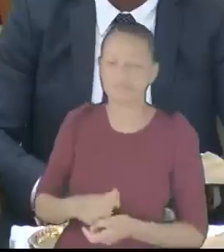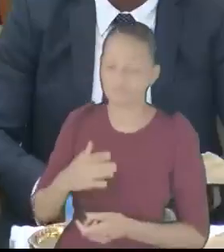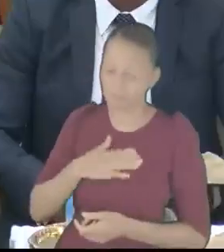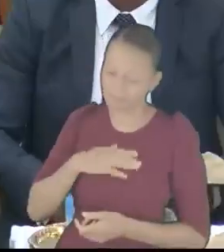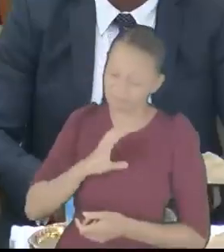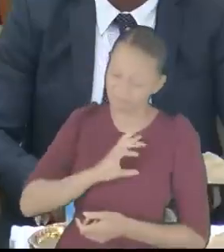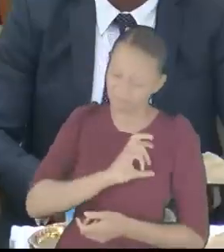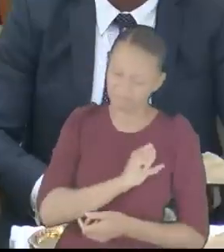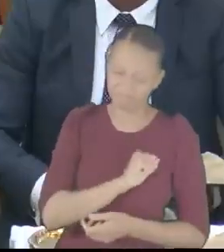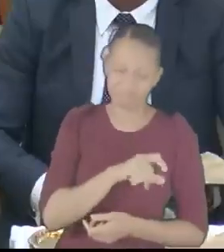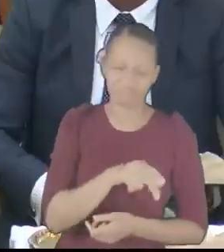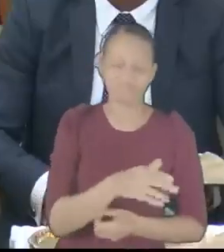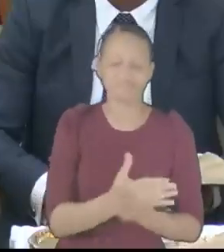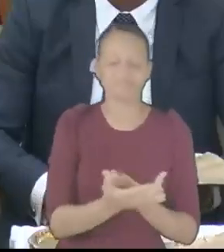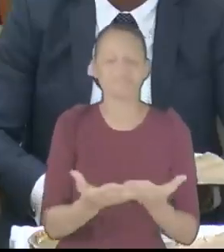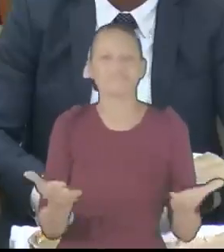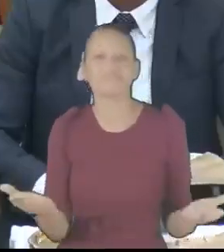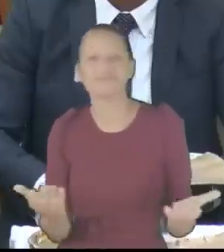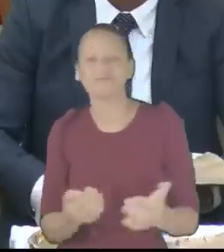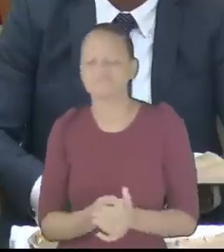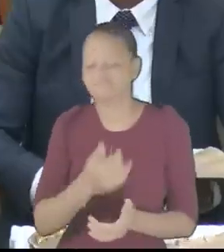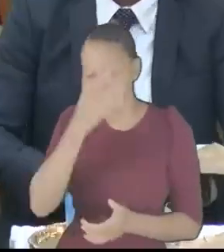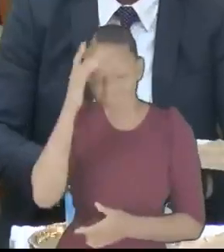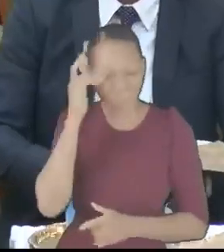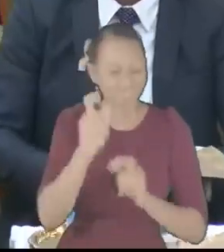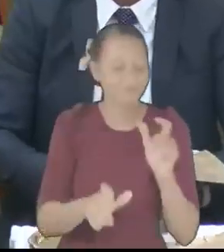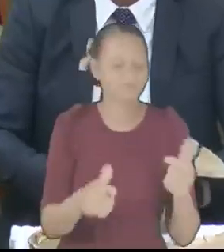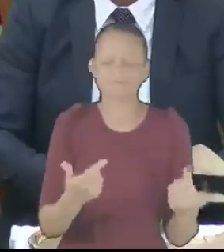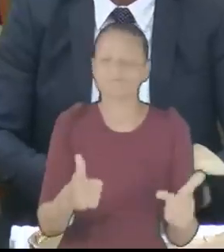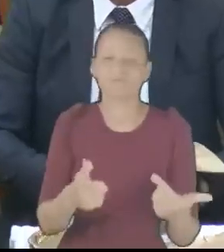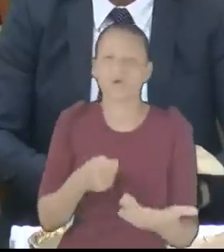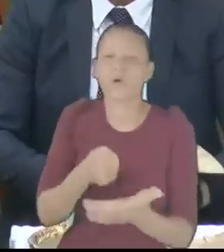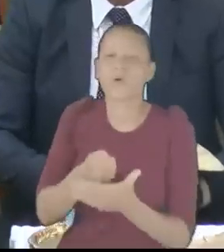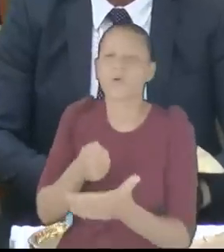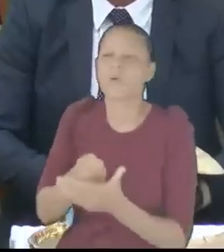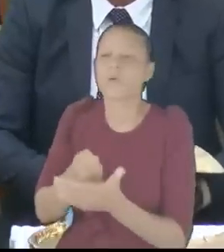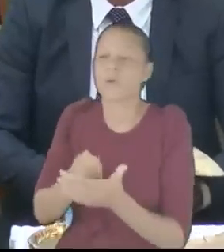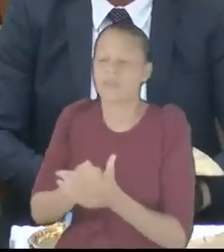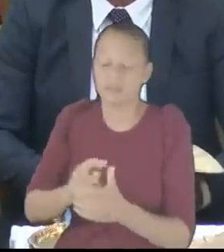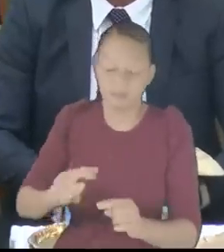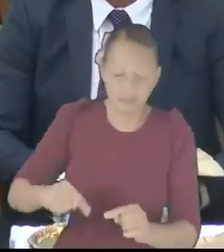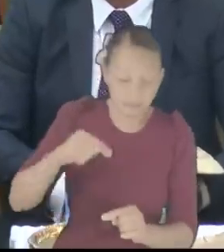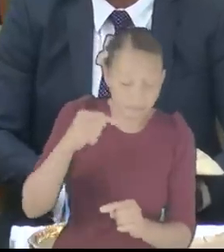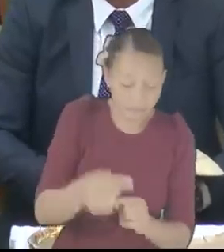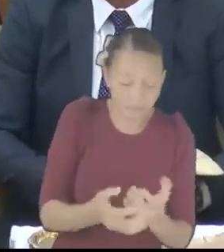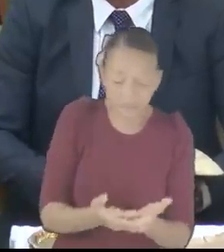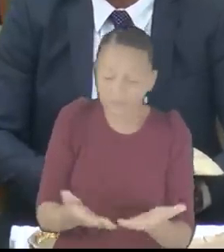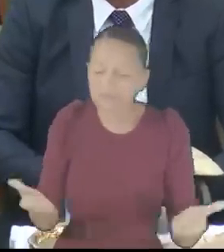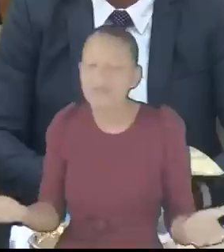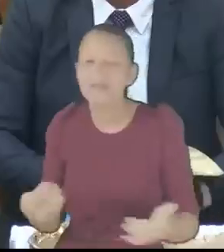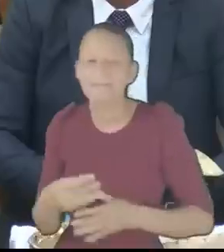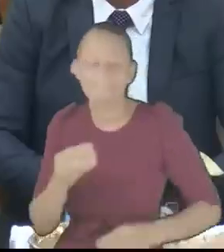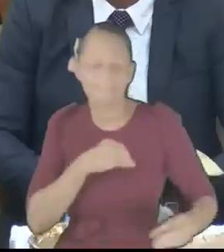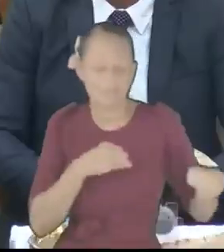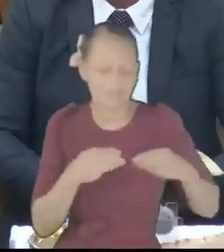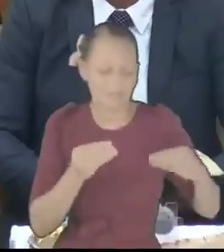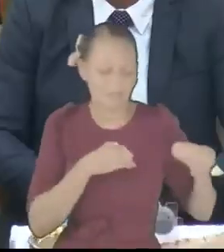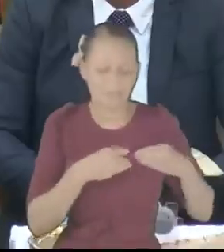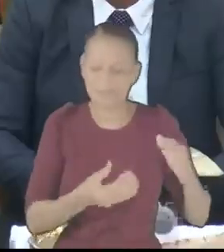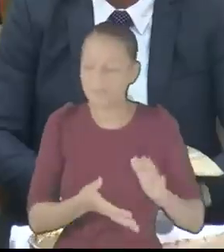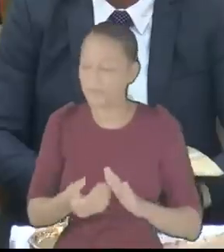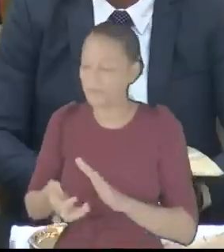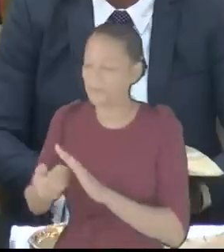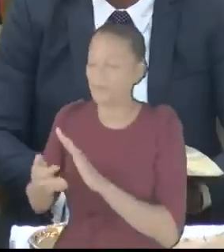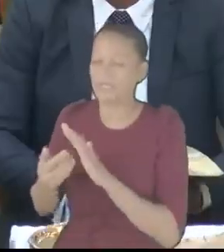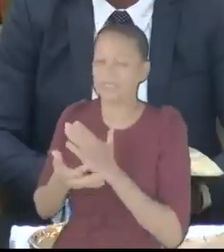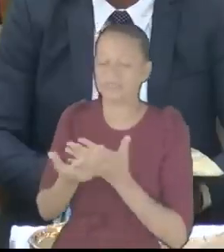amados irmãos, porque ninguém podia mais cobrar. Depois que o pecado era riscado, o pecado era removido,